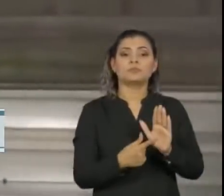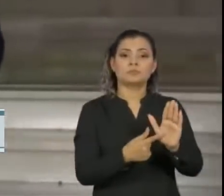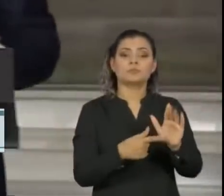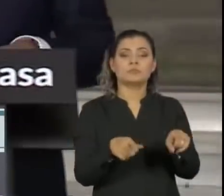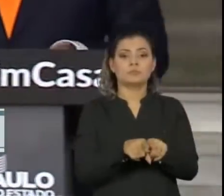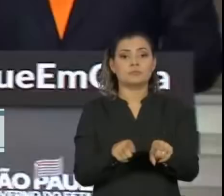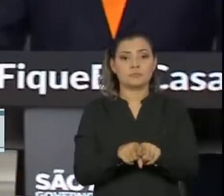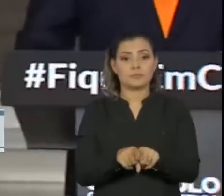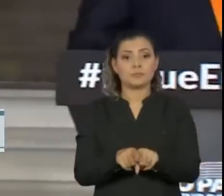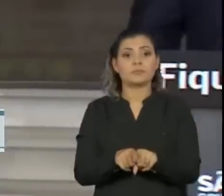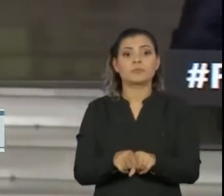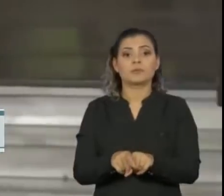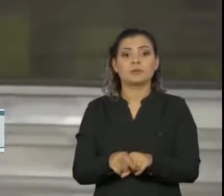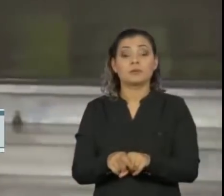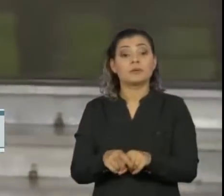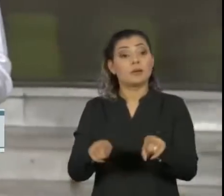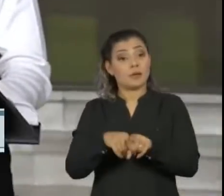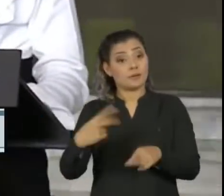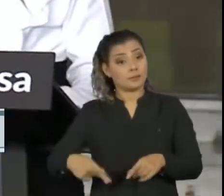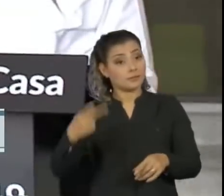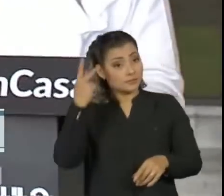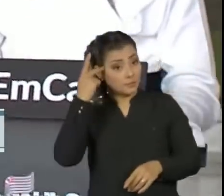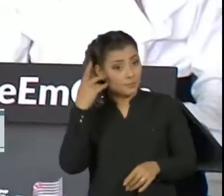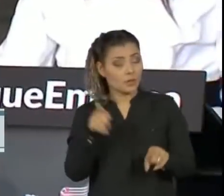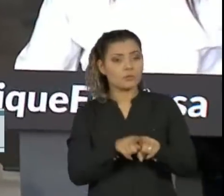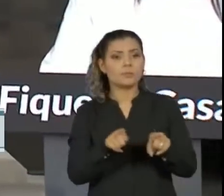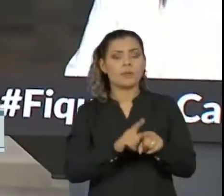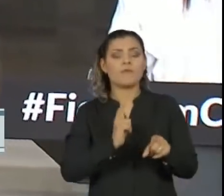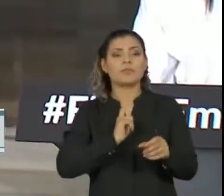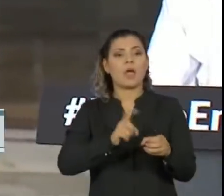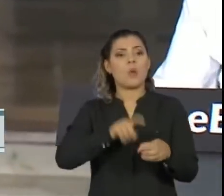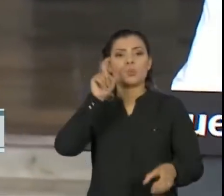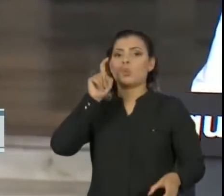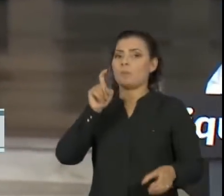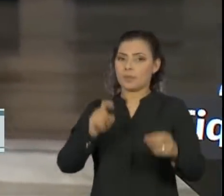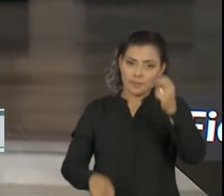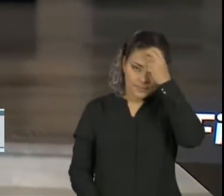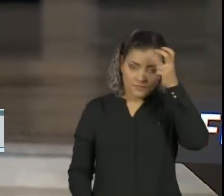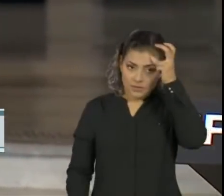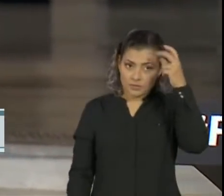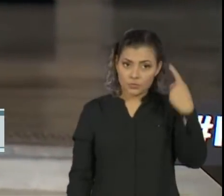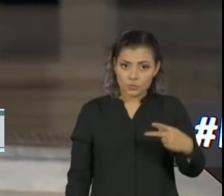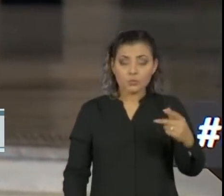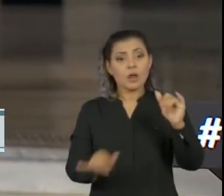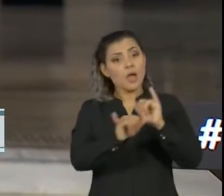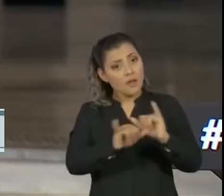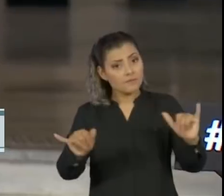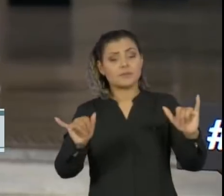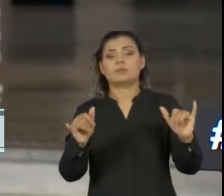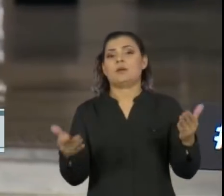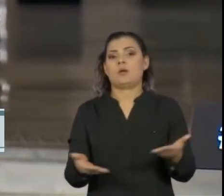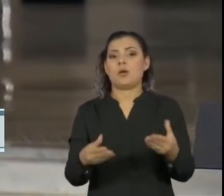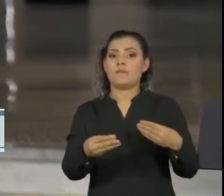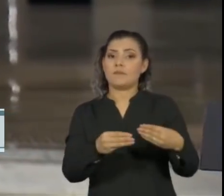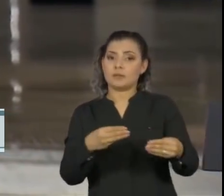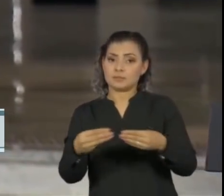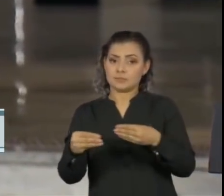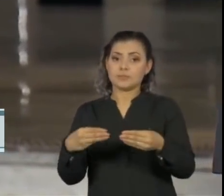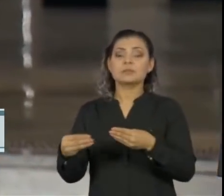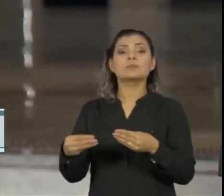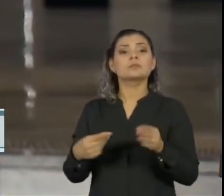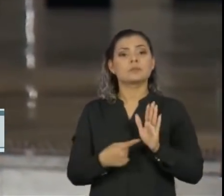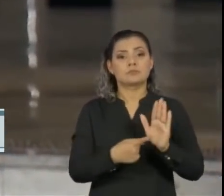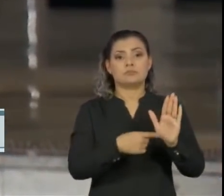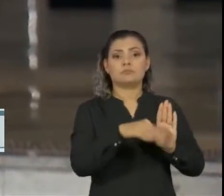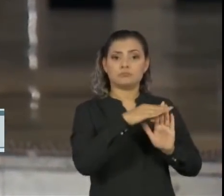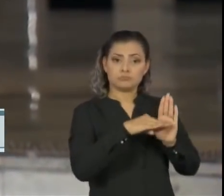pilar fundamental do Plano São Paulo é a autonomia para a Prefeitura fazer a sua flexibilização, de acordo com a fase em que ela